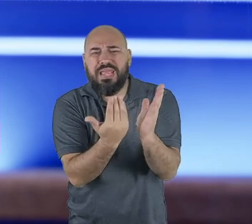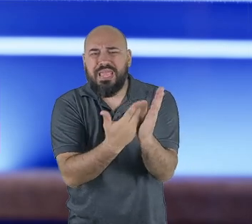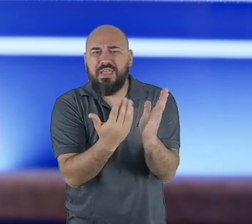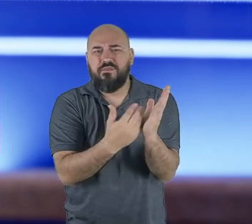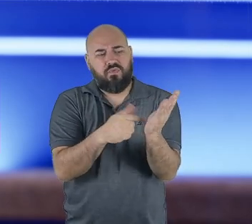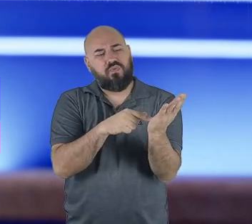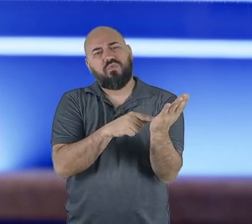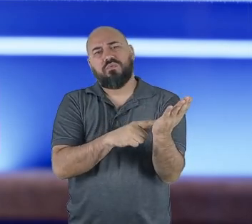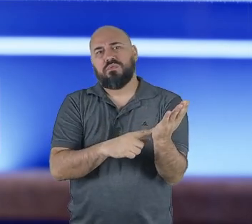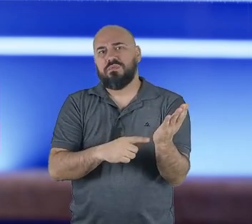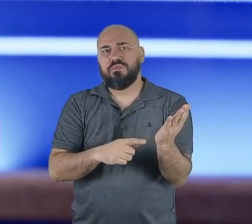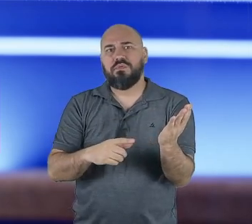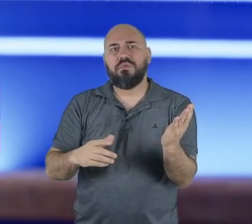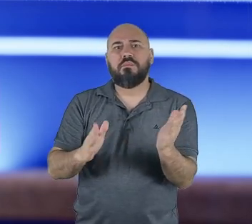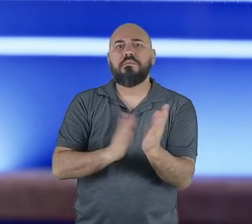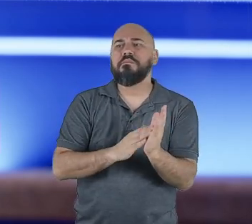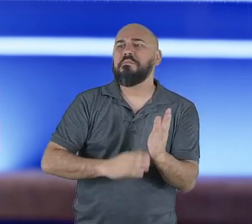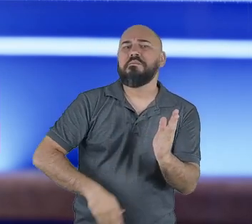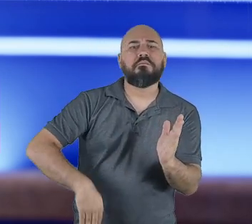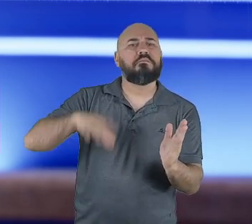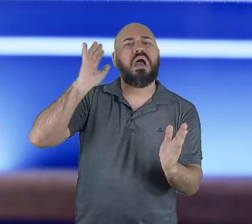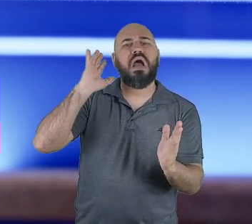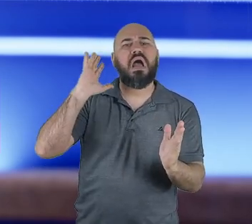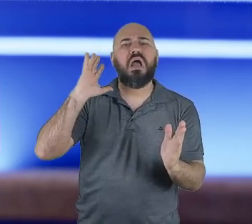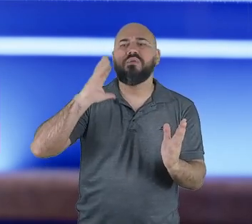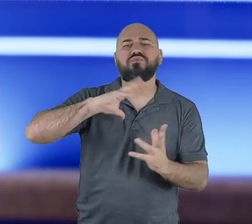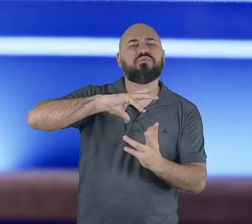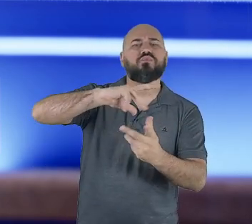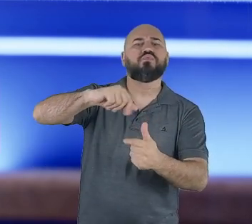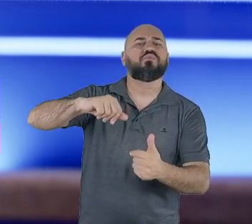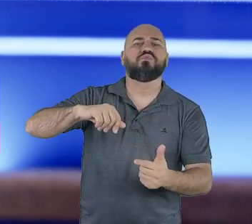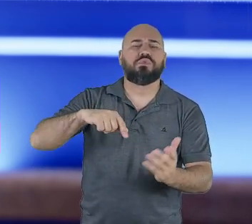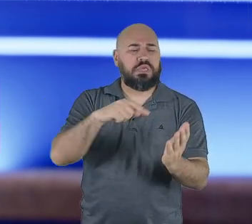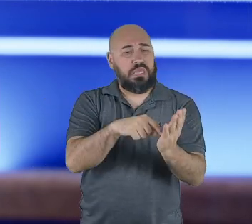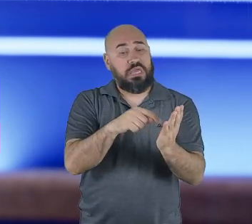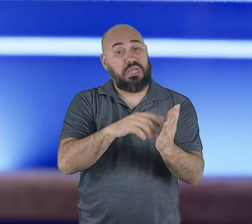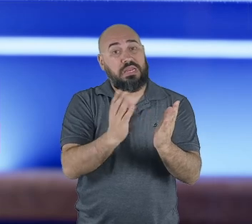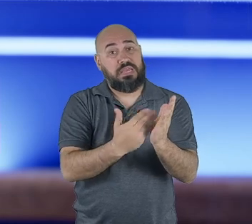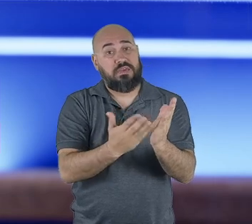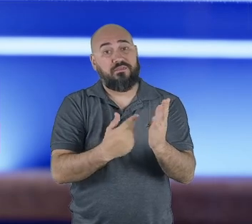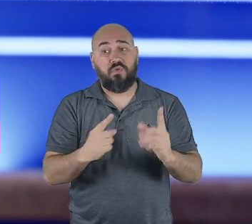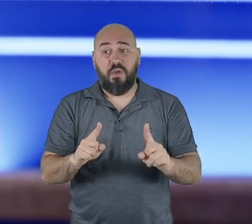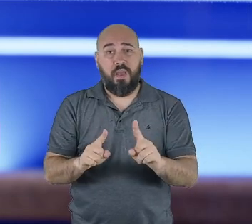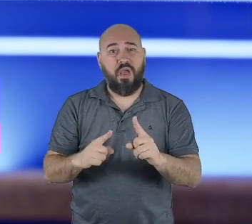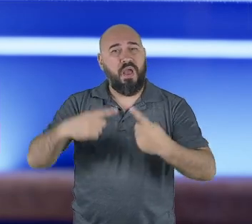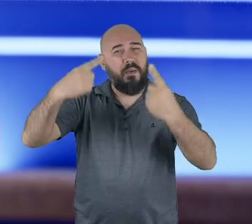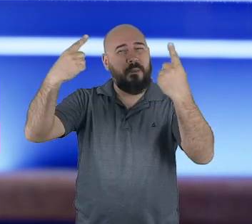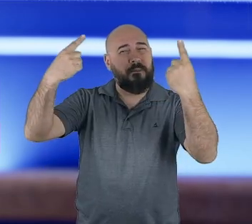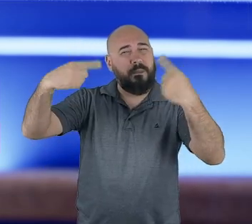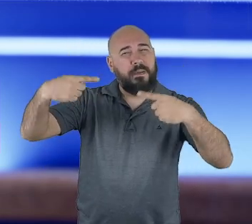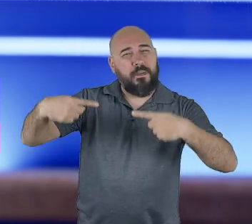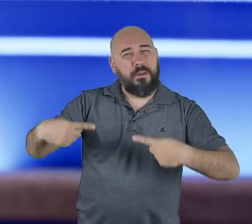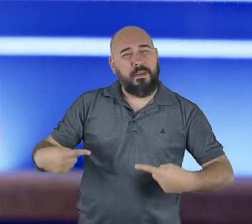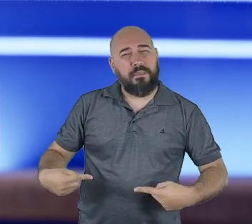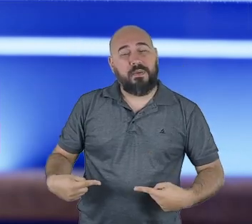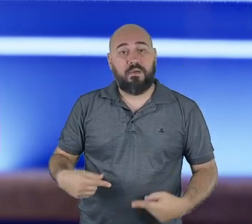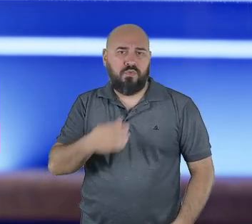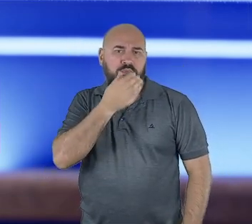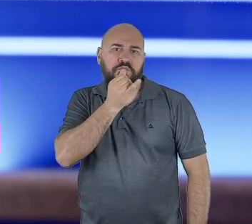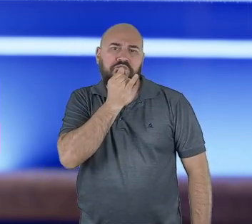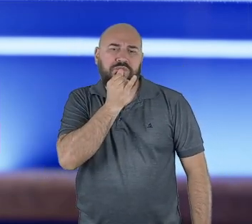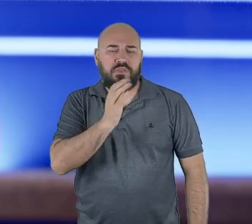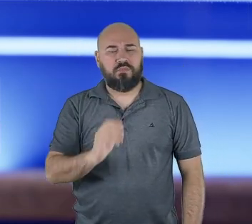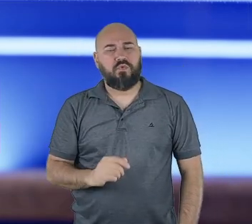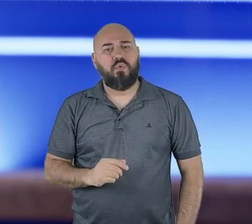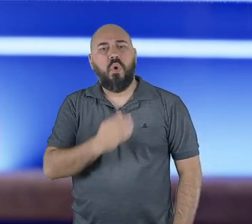do equilibrista Blondin. Há uma história que se conta que uma vez ele cruzou as cataratas do Niágara em